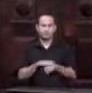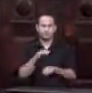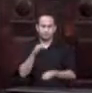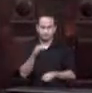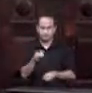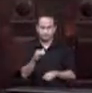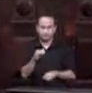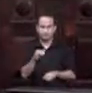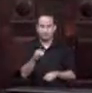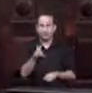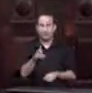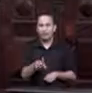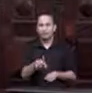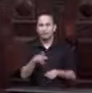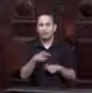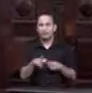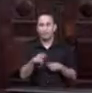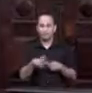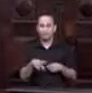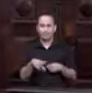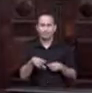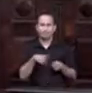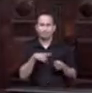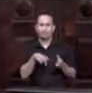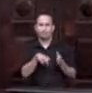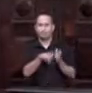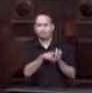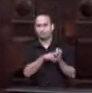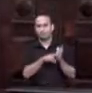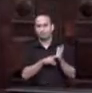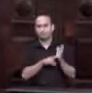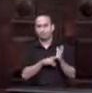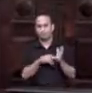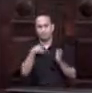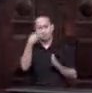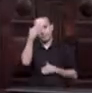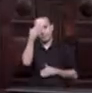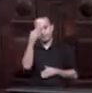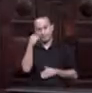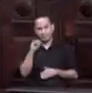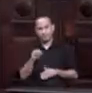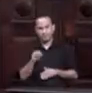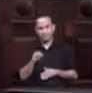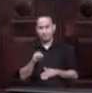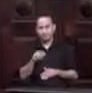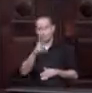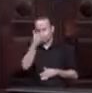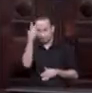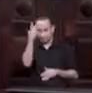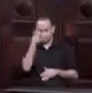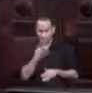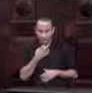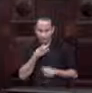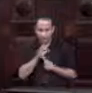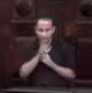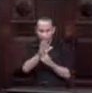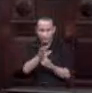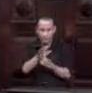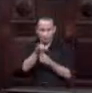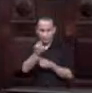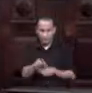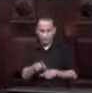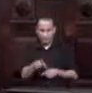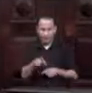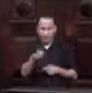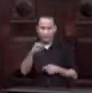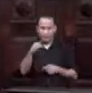Esta é uma crise de receita. Sabemos disso. Qualquer estudo minimamente sério aponta que não é uma crise oriunda de